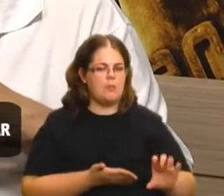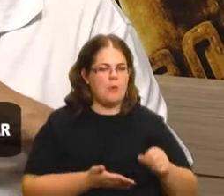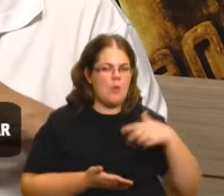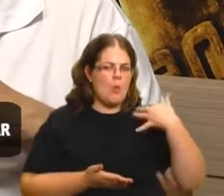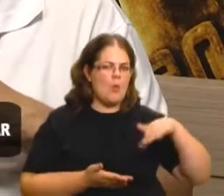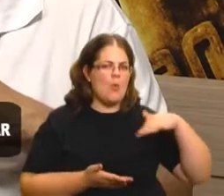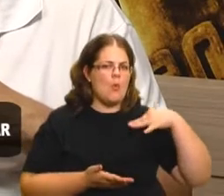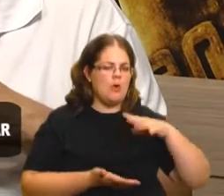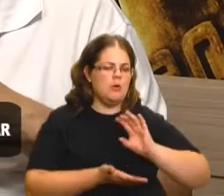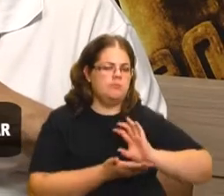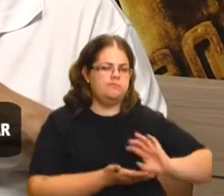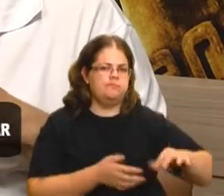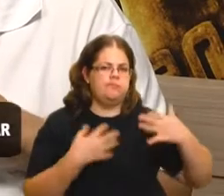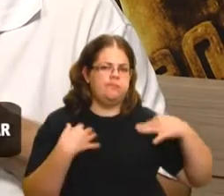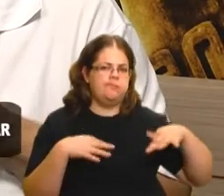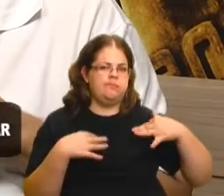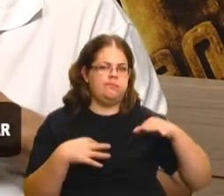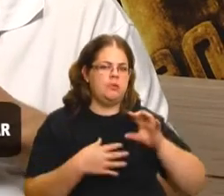naqueles dias